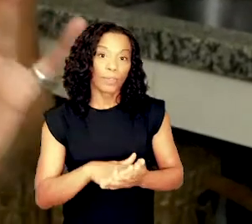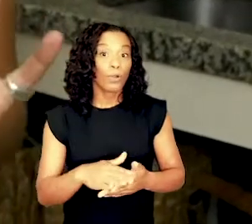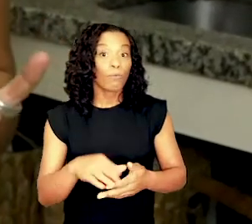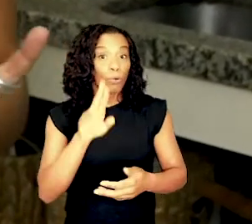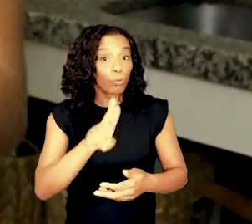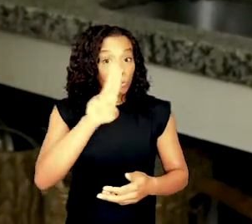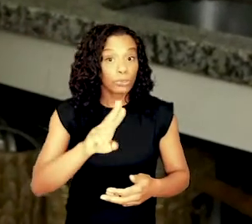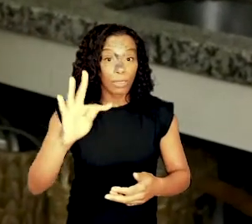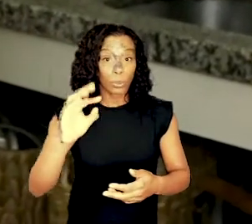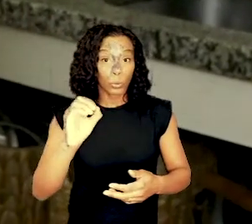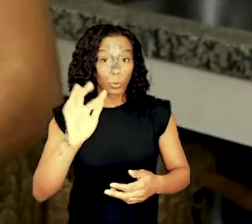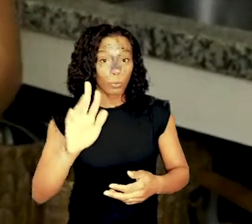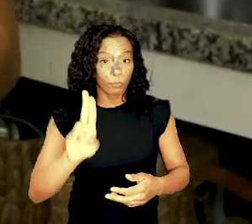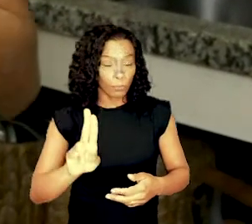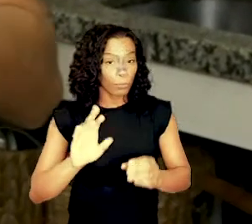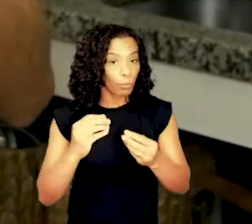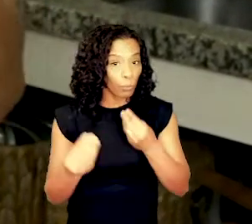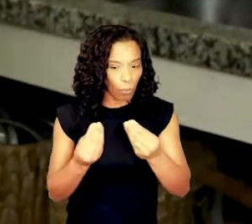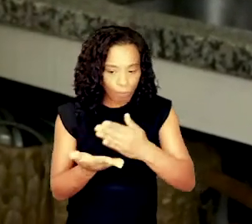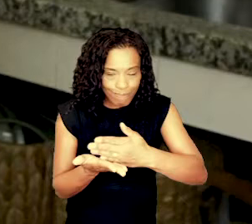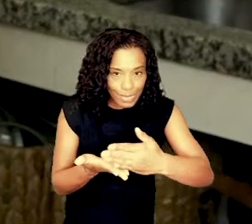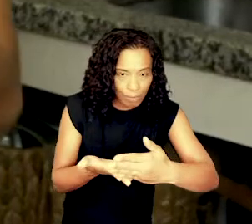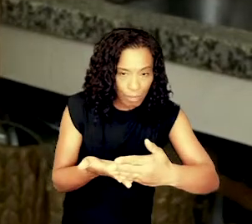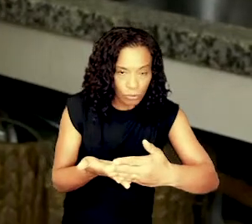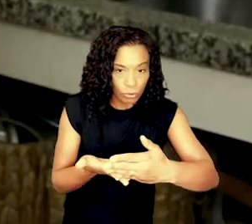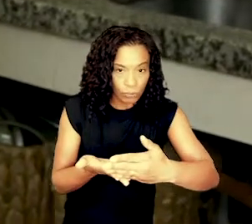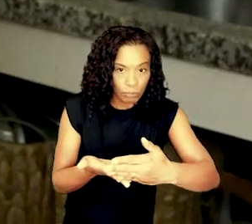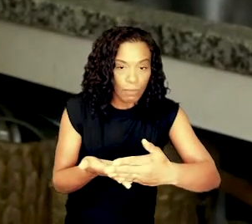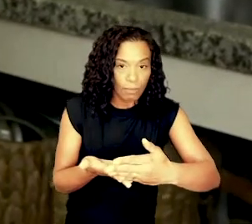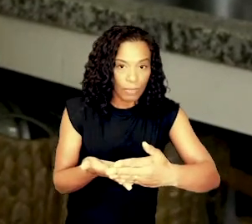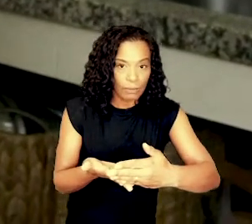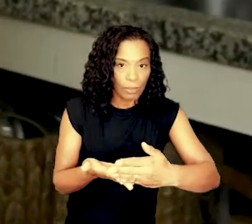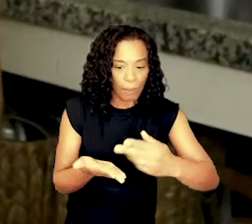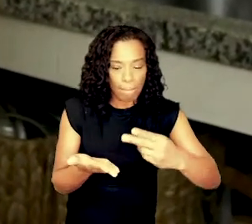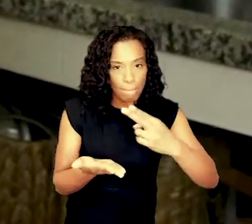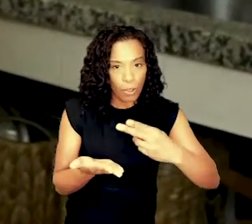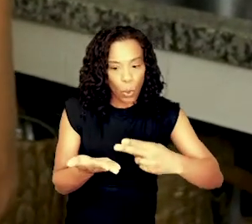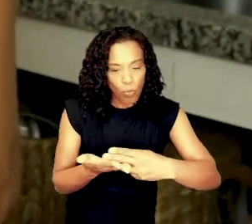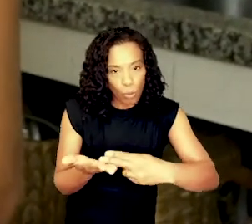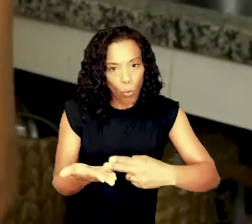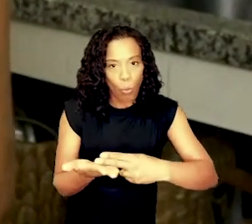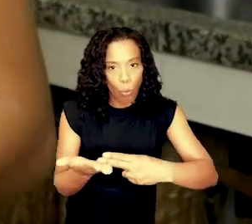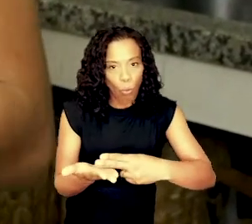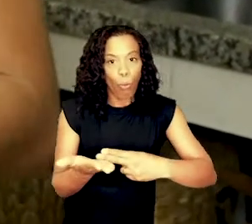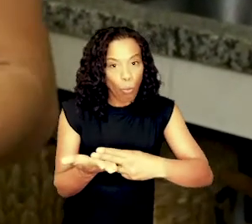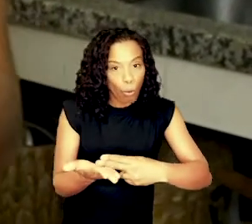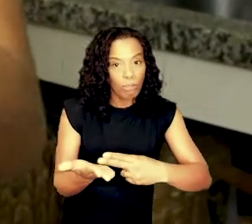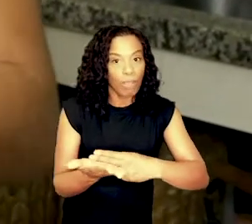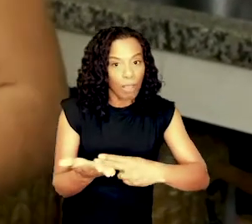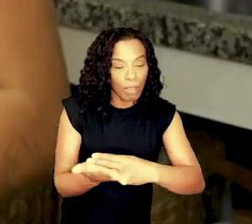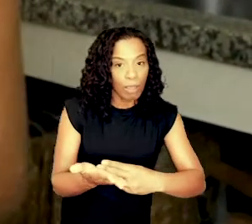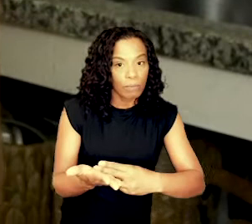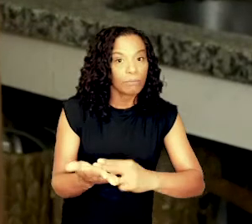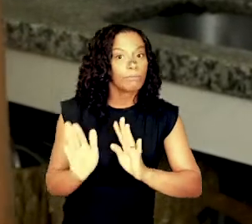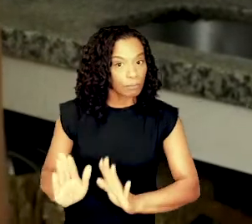A parte maior que eu vou cortar, eu vou fazer tipo um ovo mexido, então a gente vai esmiuçar ele todo. A outra parte eu vou cortar em